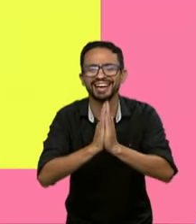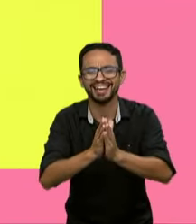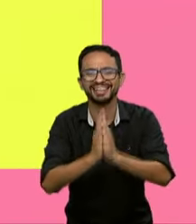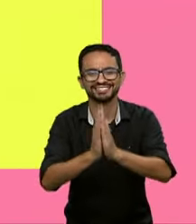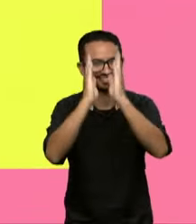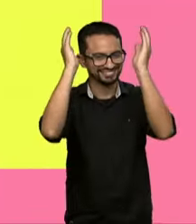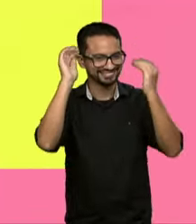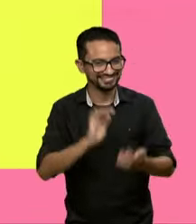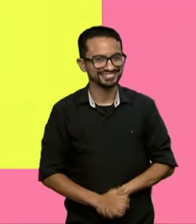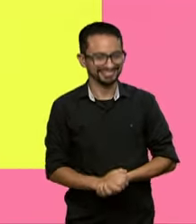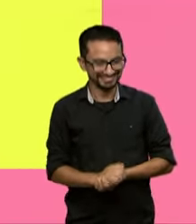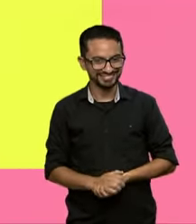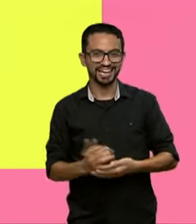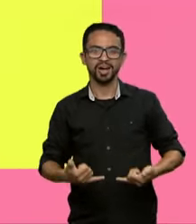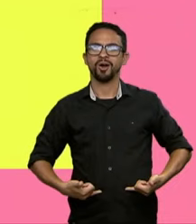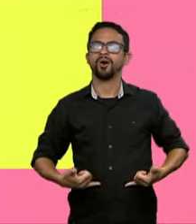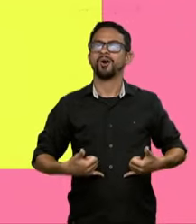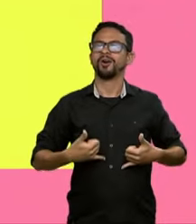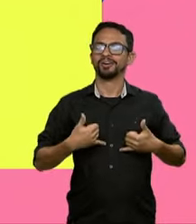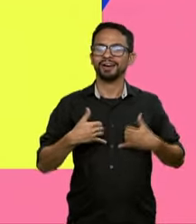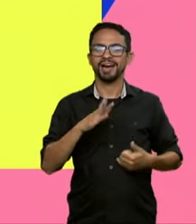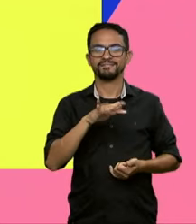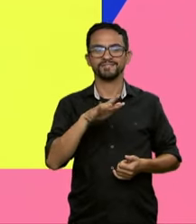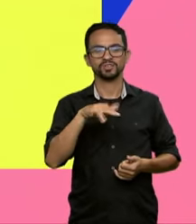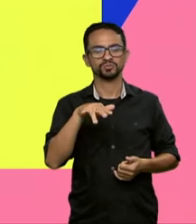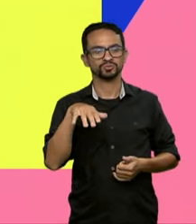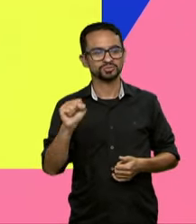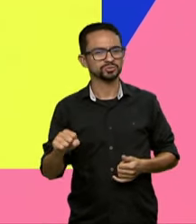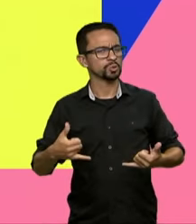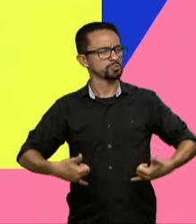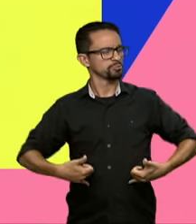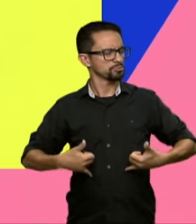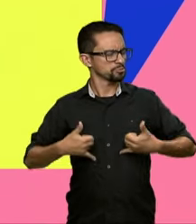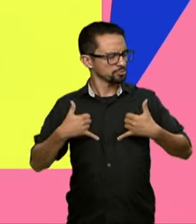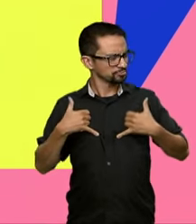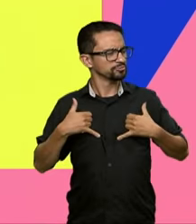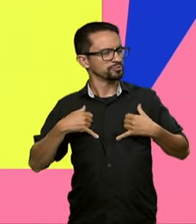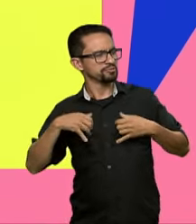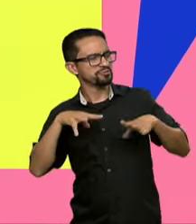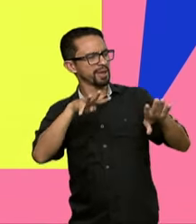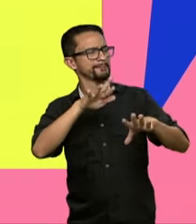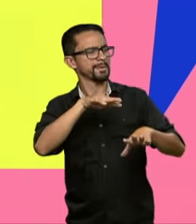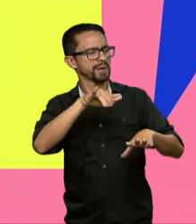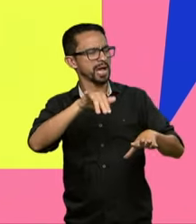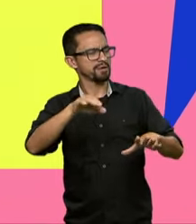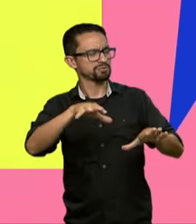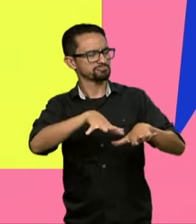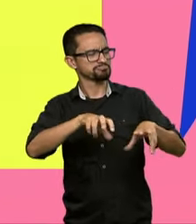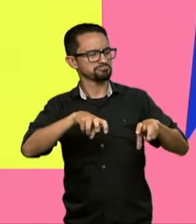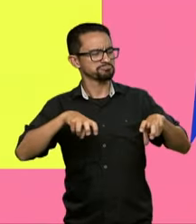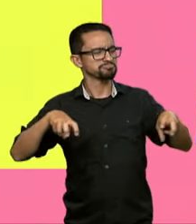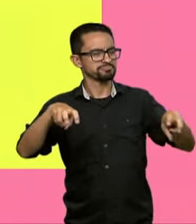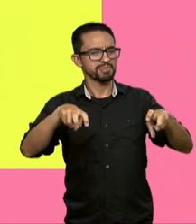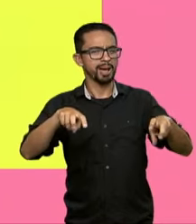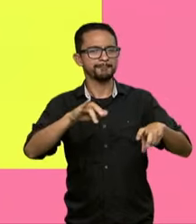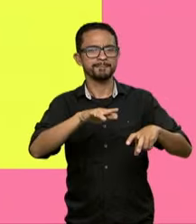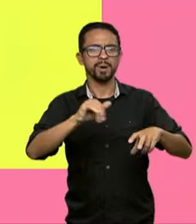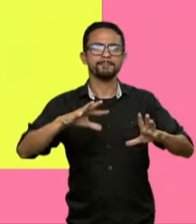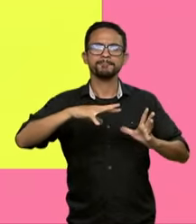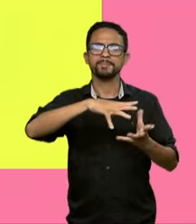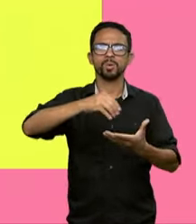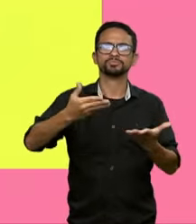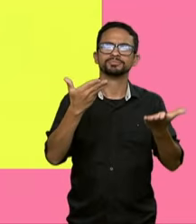please! Ai, Rafa e Kiko Show, que orgulho ver Pamela Carvalho nessa bancada. Maré para o